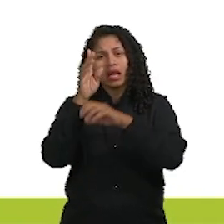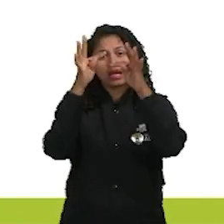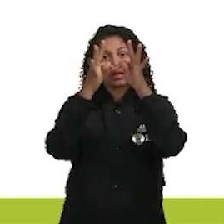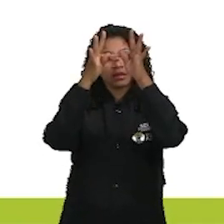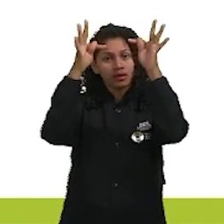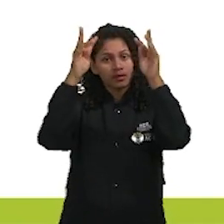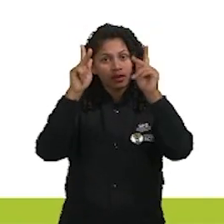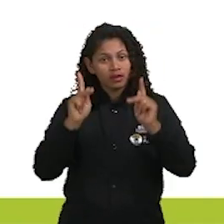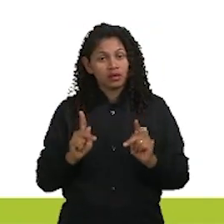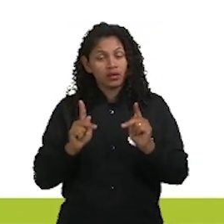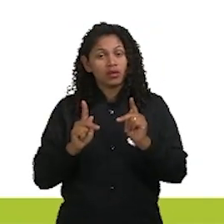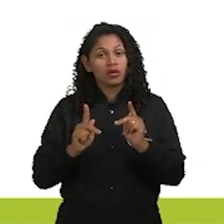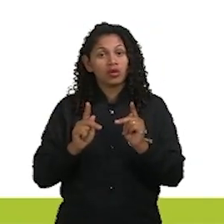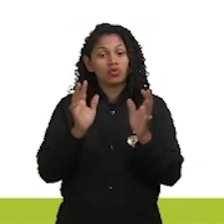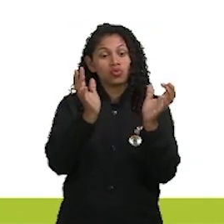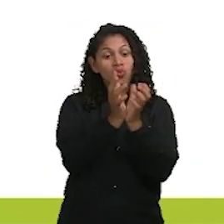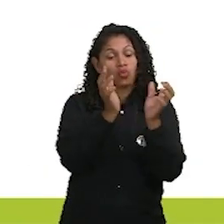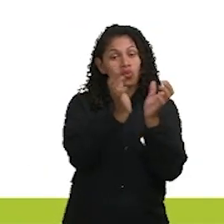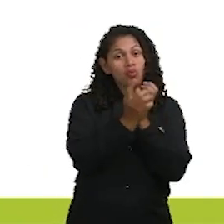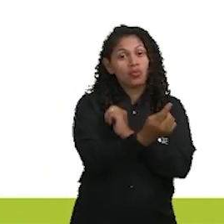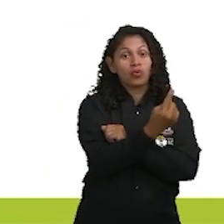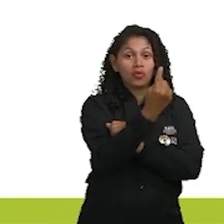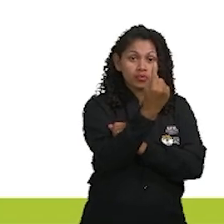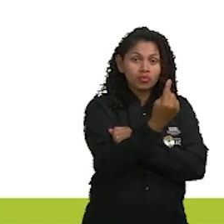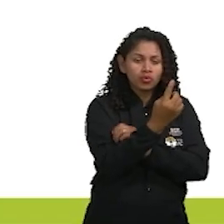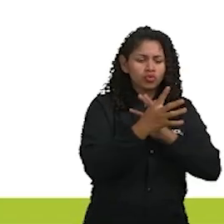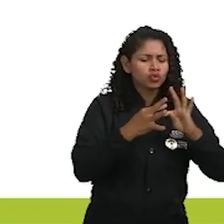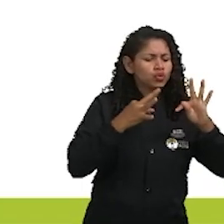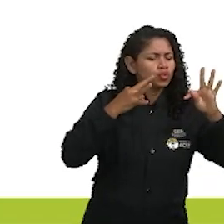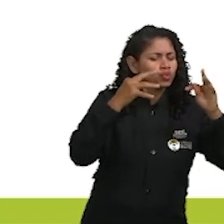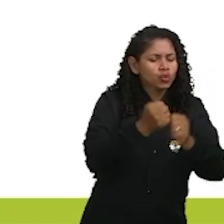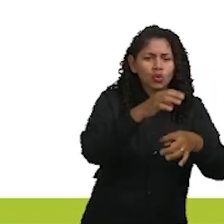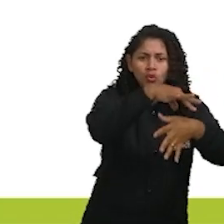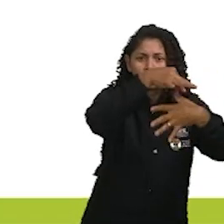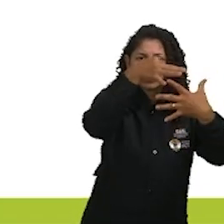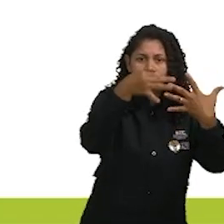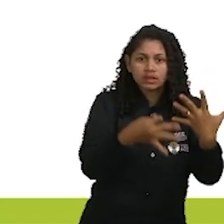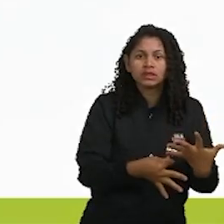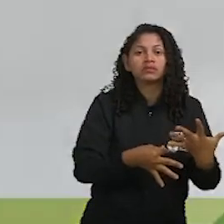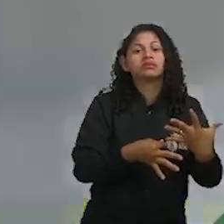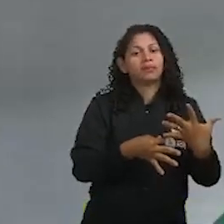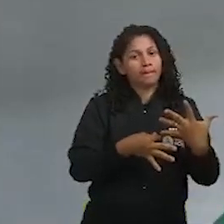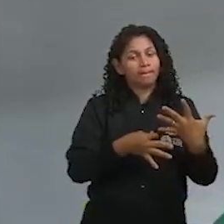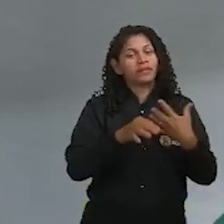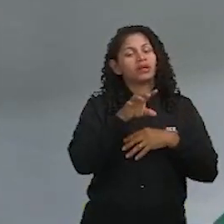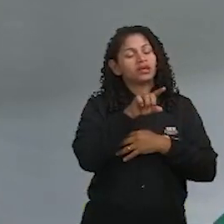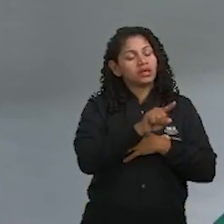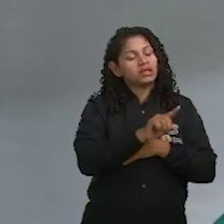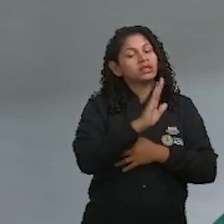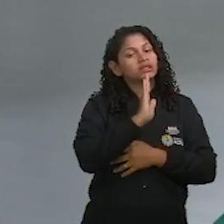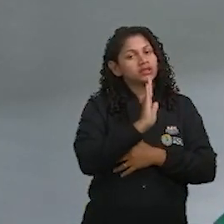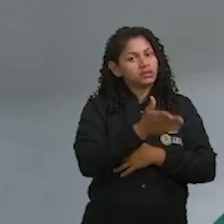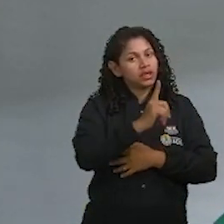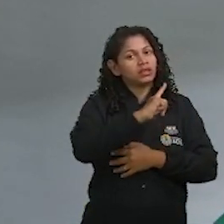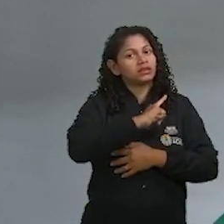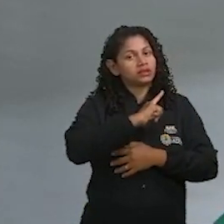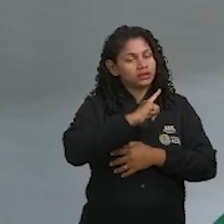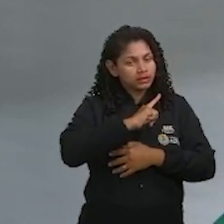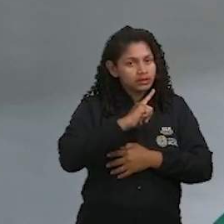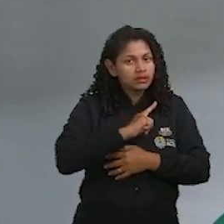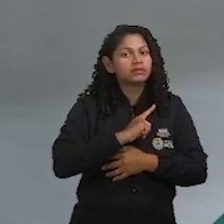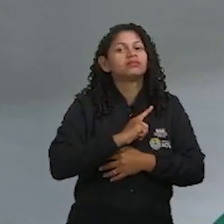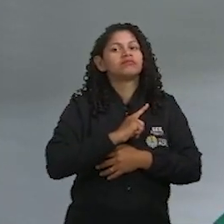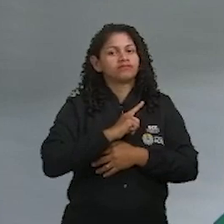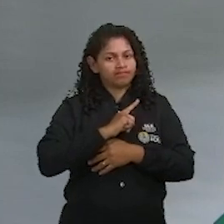periódica. Então, todos os elementos do grupo 1 da nossa tabela periódica, ele já vai possuir carga